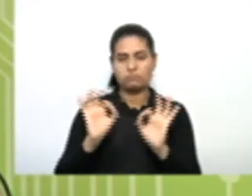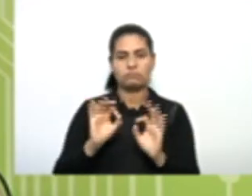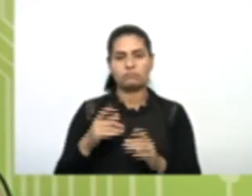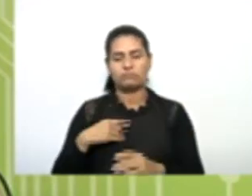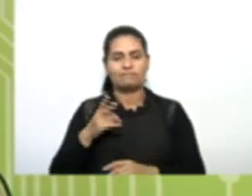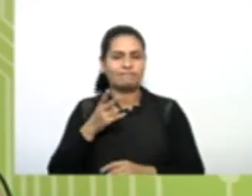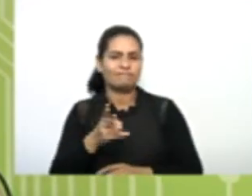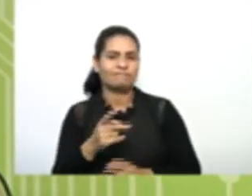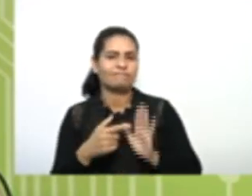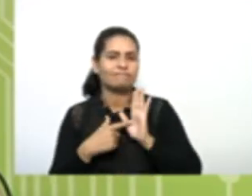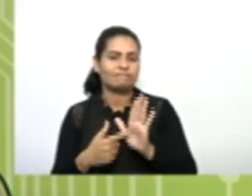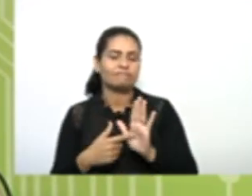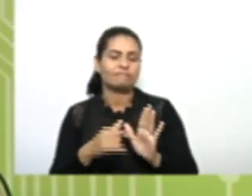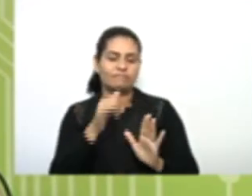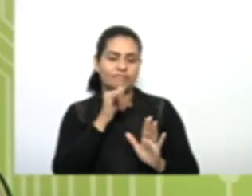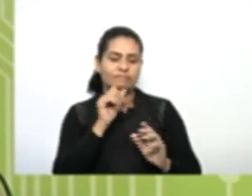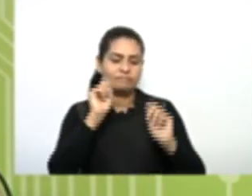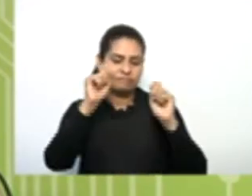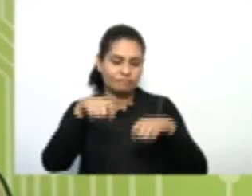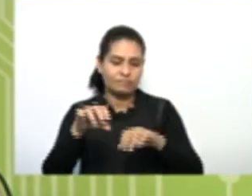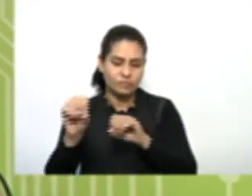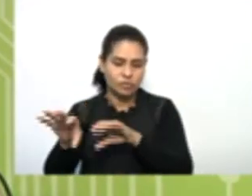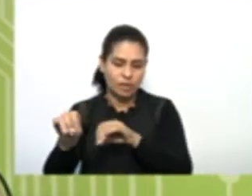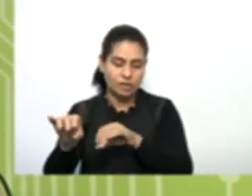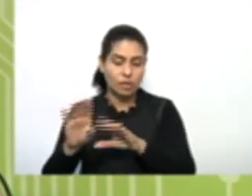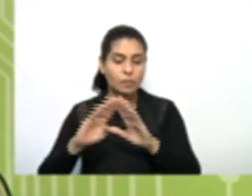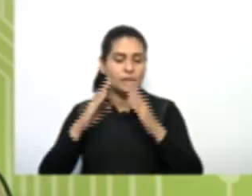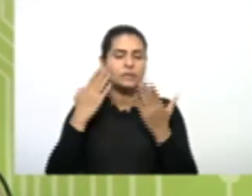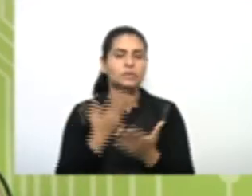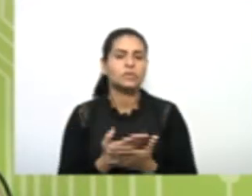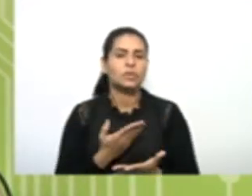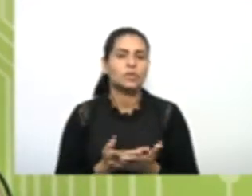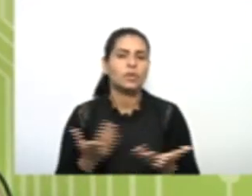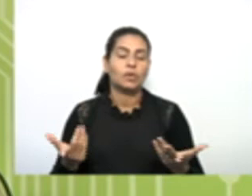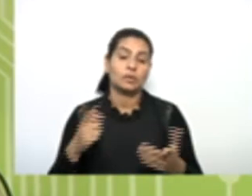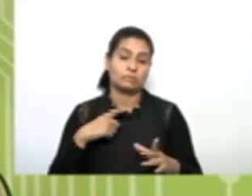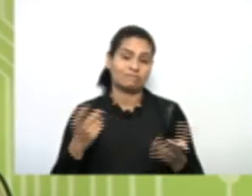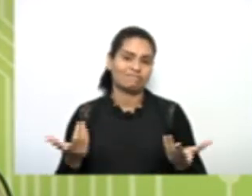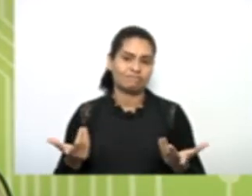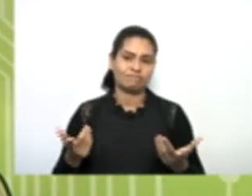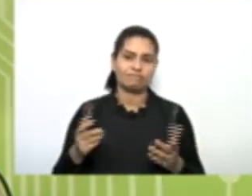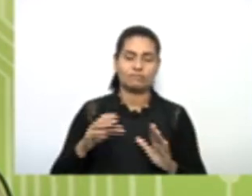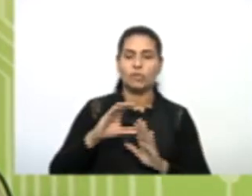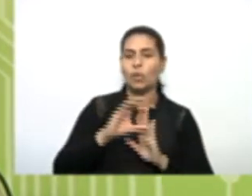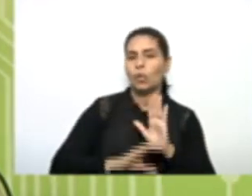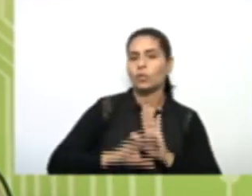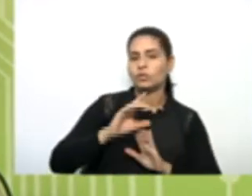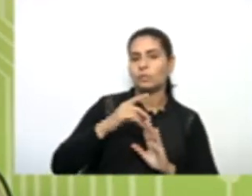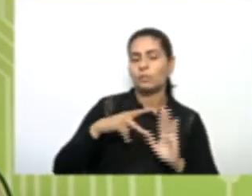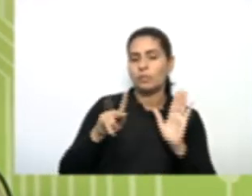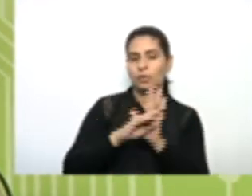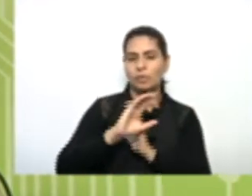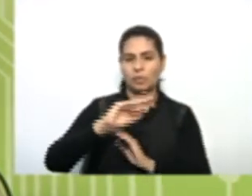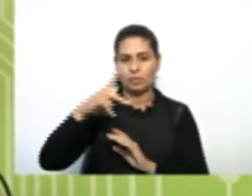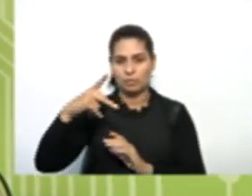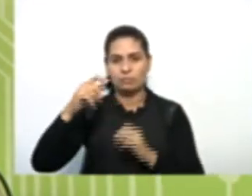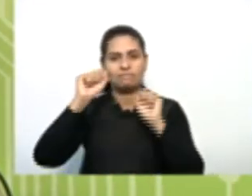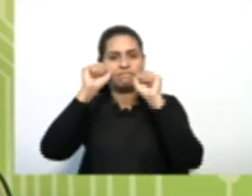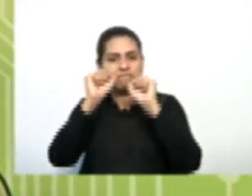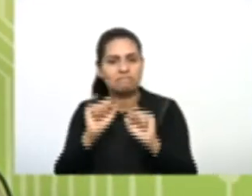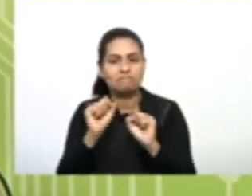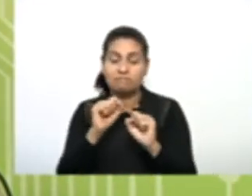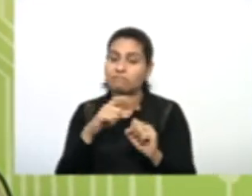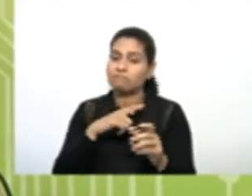bastante na aula de hoje, que é a cooperativa educacional. Se a gente tem uma escola formada na constituição de uma cooperativa, ela pode sim